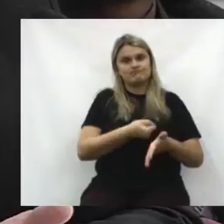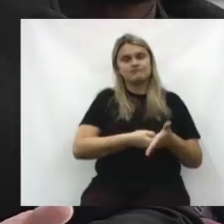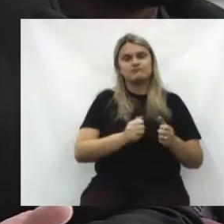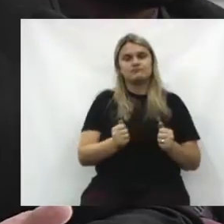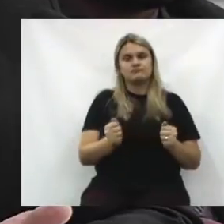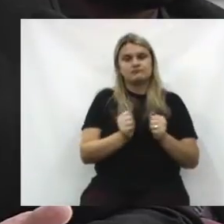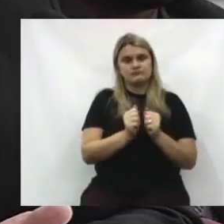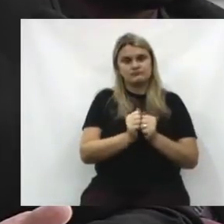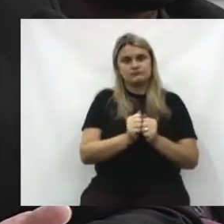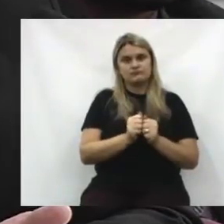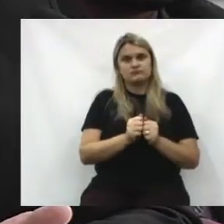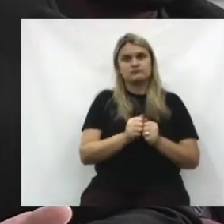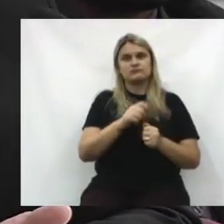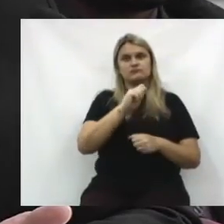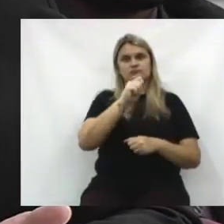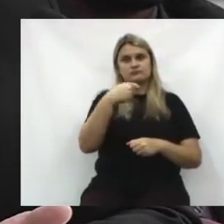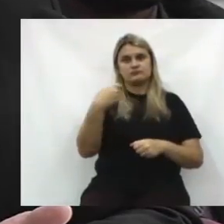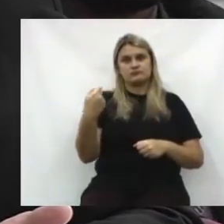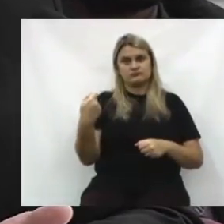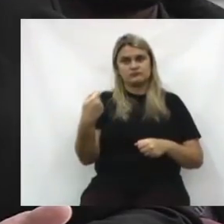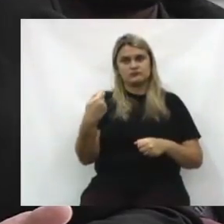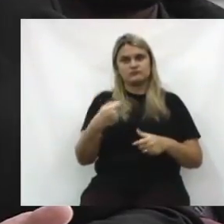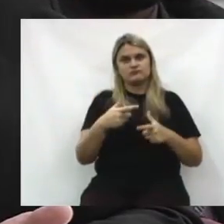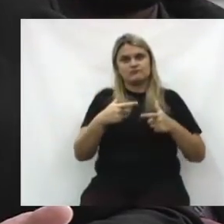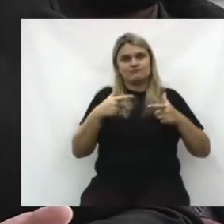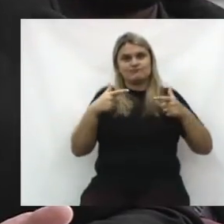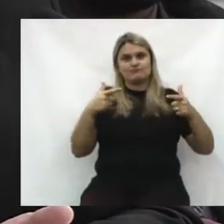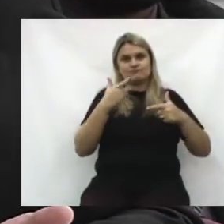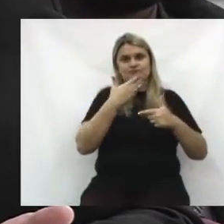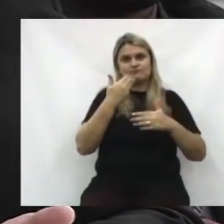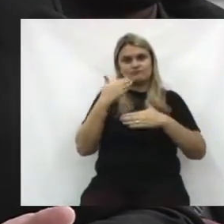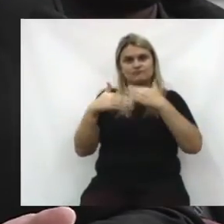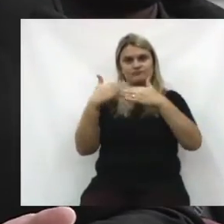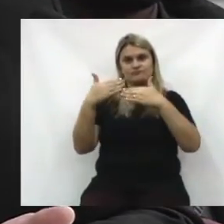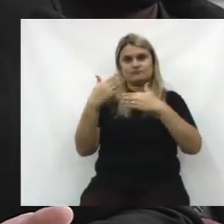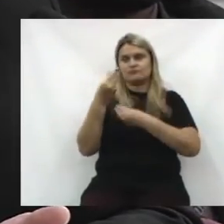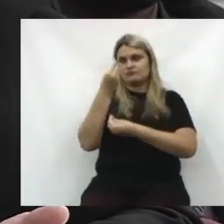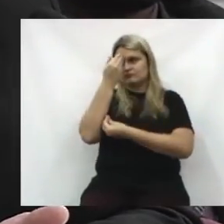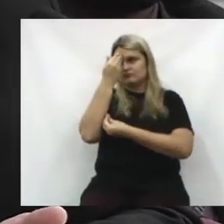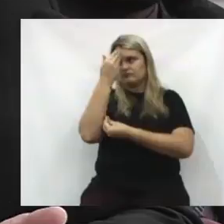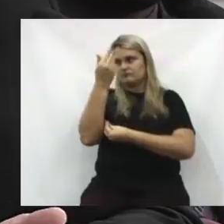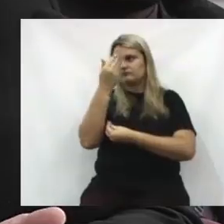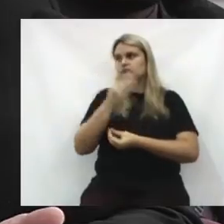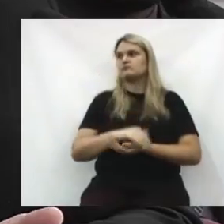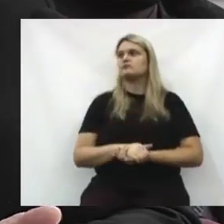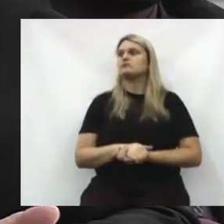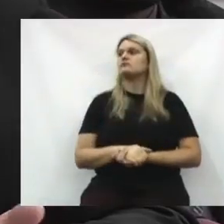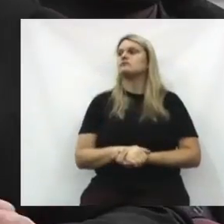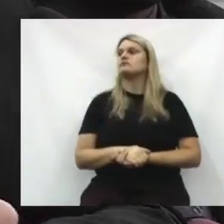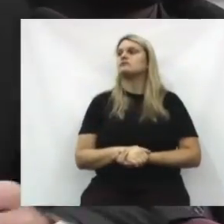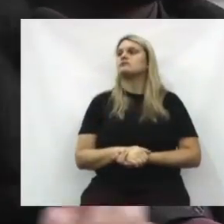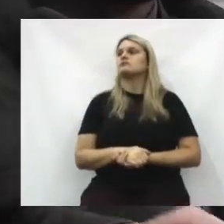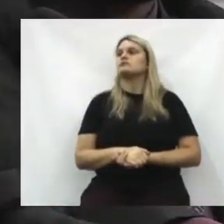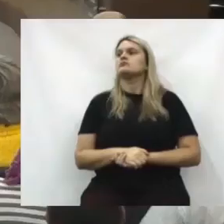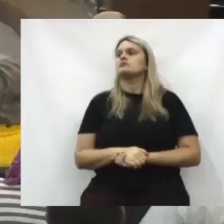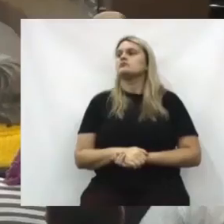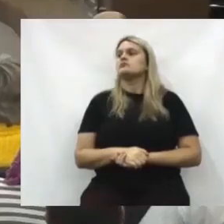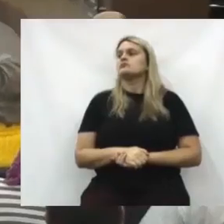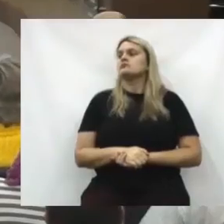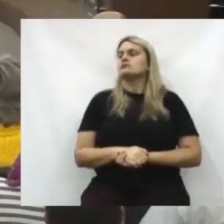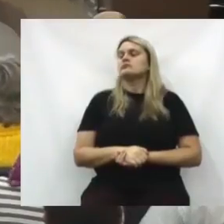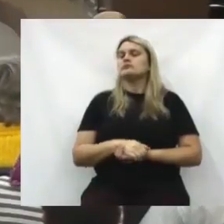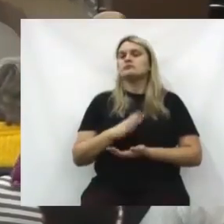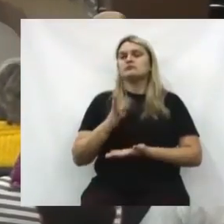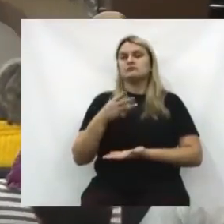vamos desistir de vocês, vamos lutar juntos para que esse centro cresça e evolua. Muito obrigado,